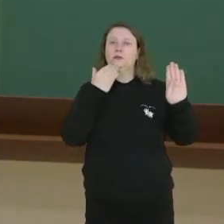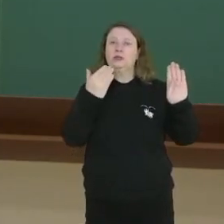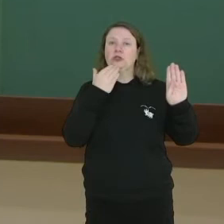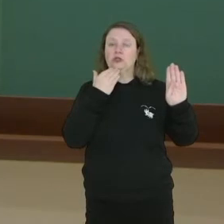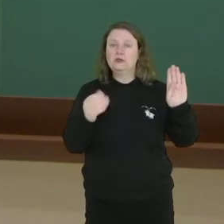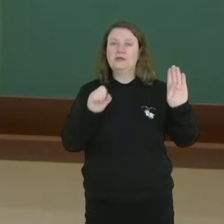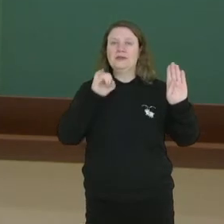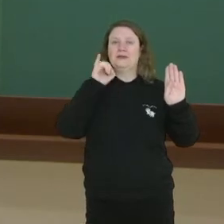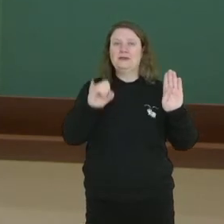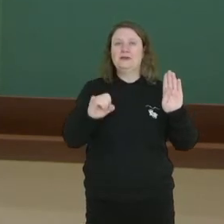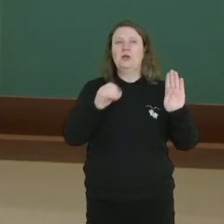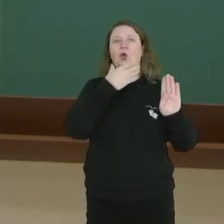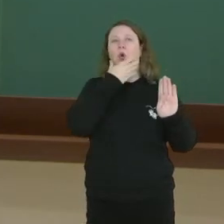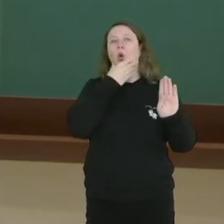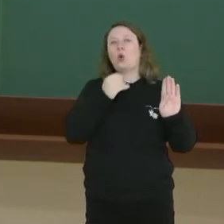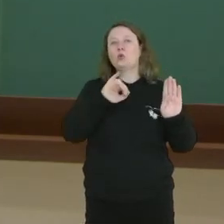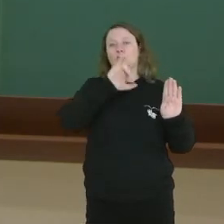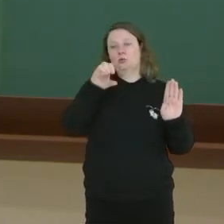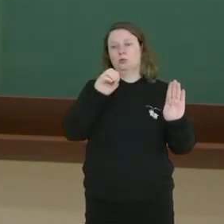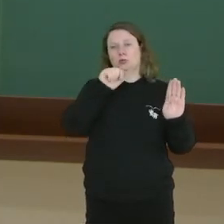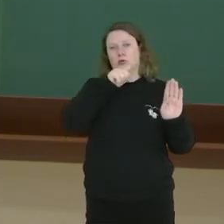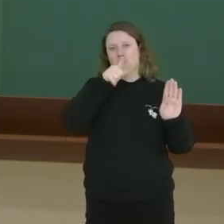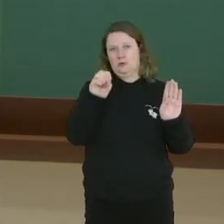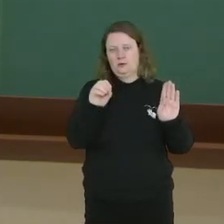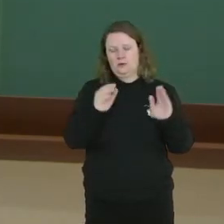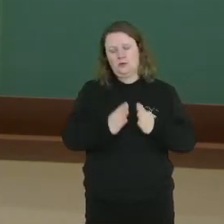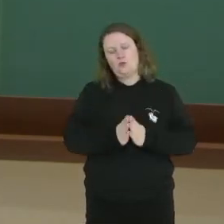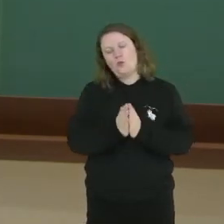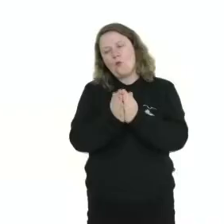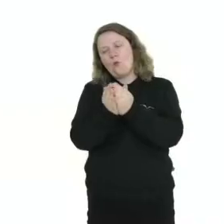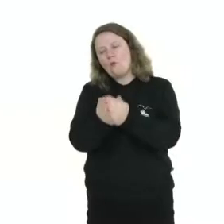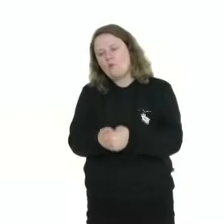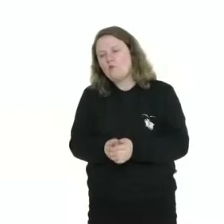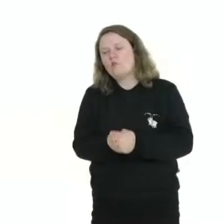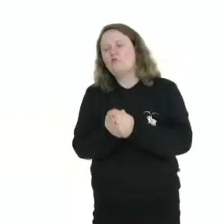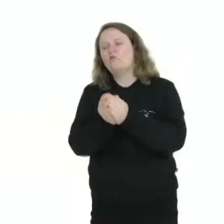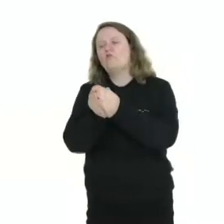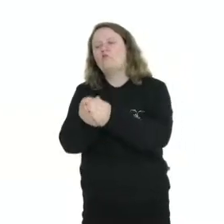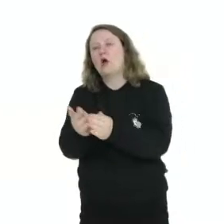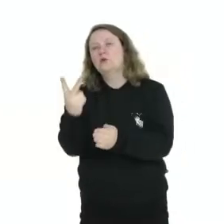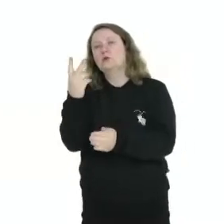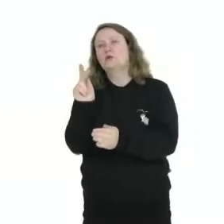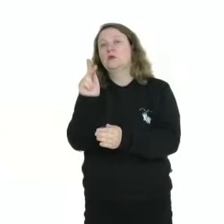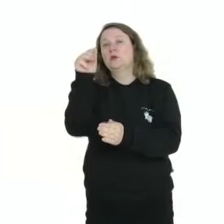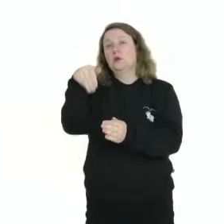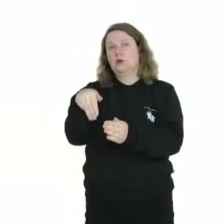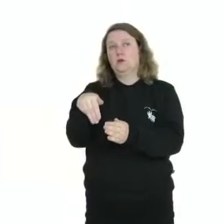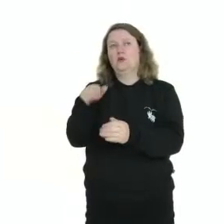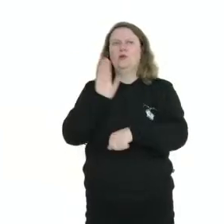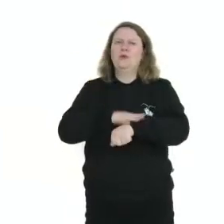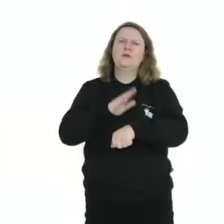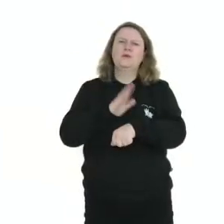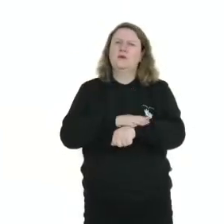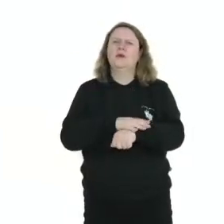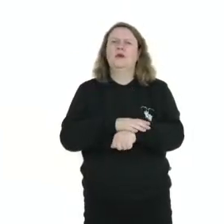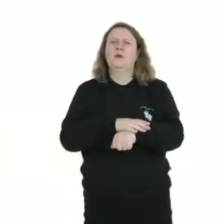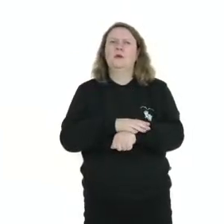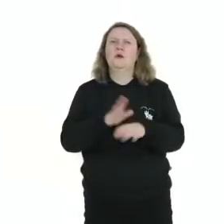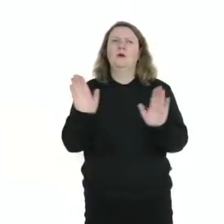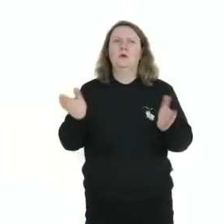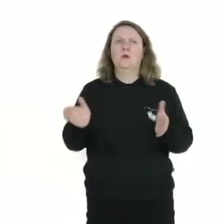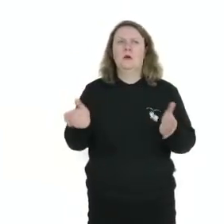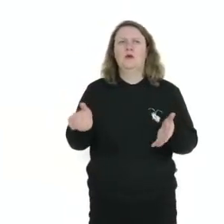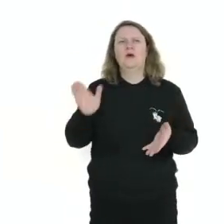se o João navega a uma velocidade de 2 km por hora, quanto tempo ele vai levar? Então vamos entender, não vamos usar fórmula,